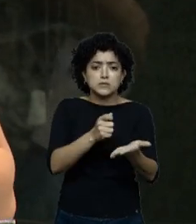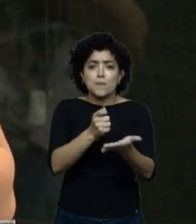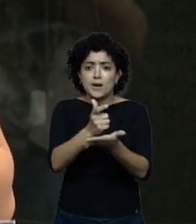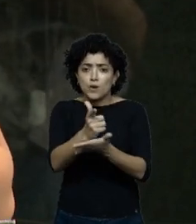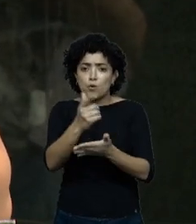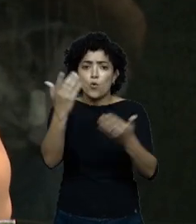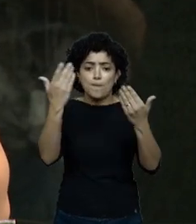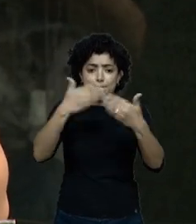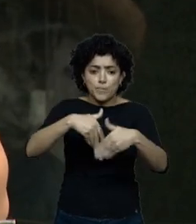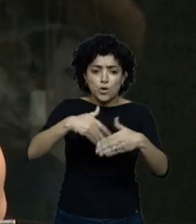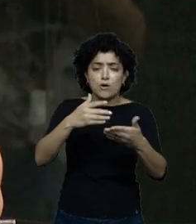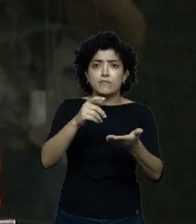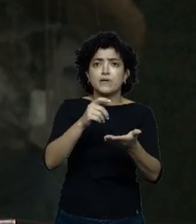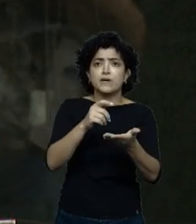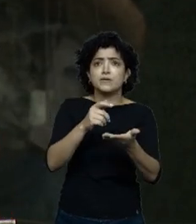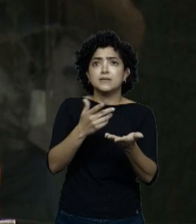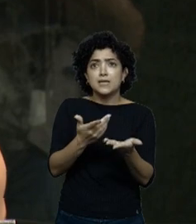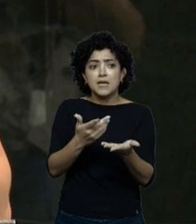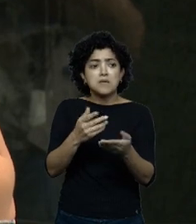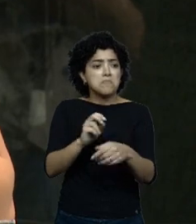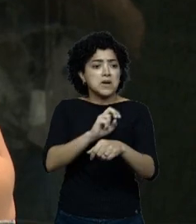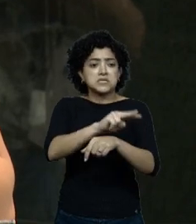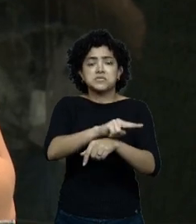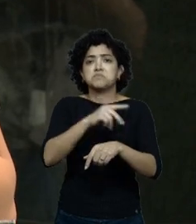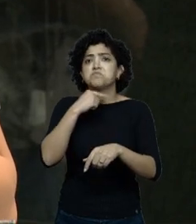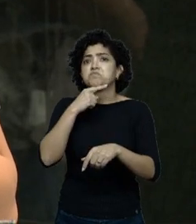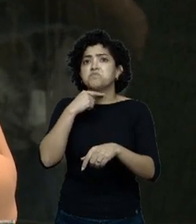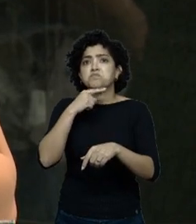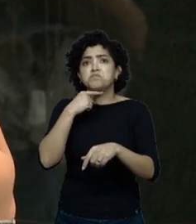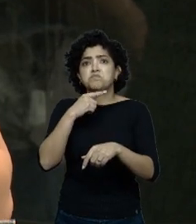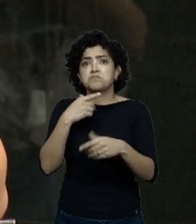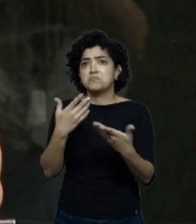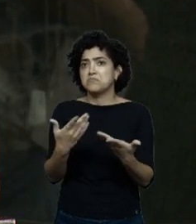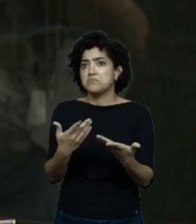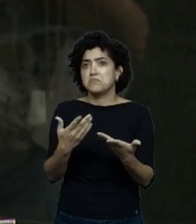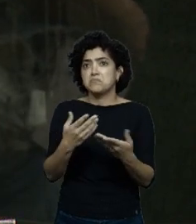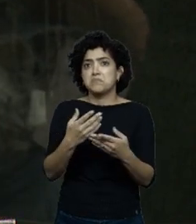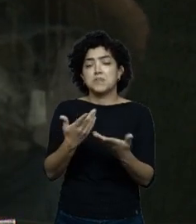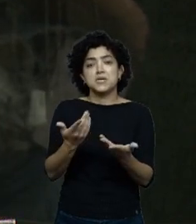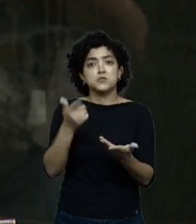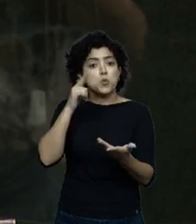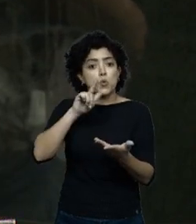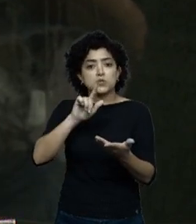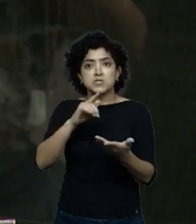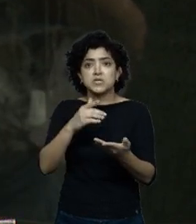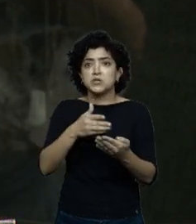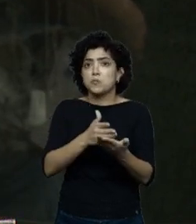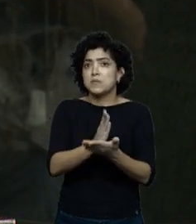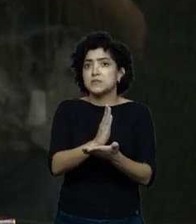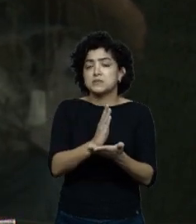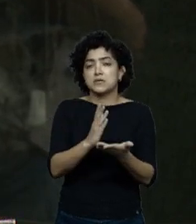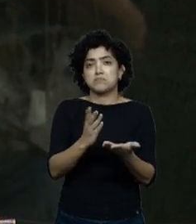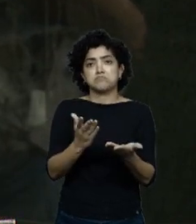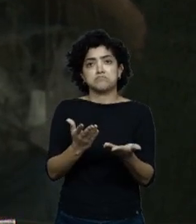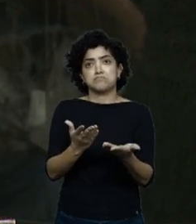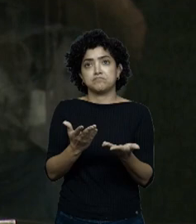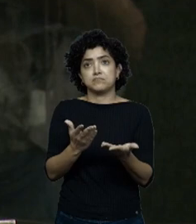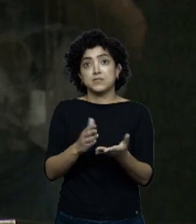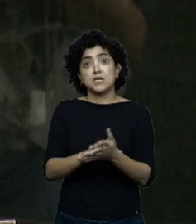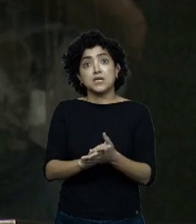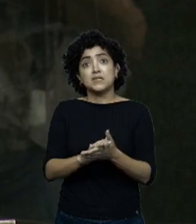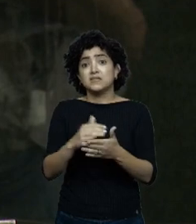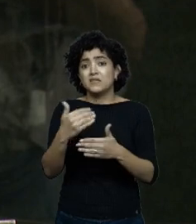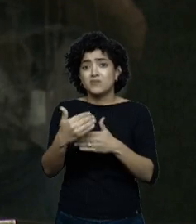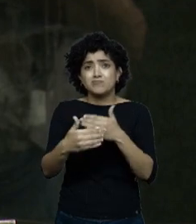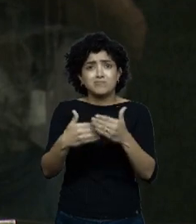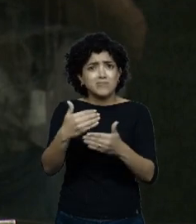e não conseguiu ocupar vaga Mesmo ficando em primeiro colocado na regional Então isso é foi um processo